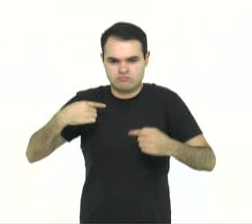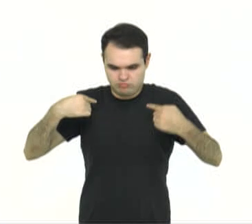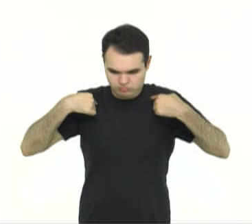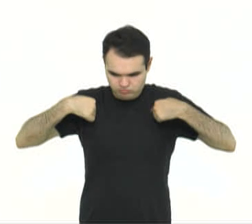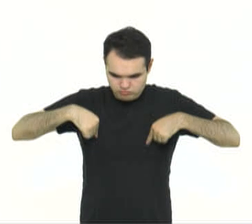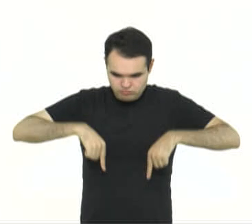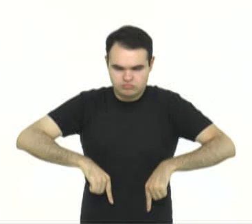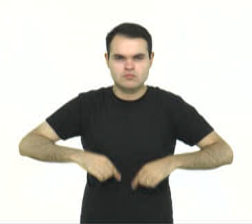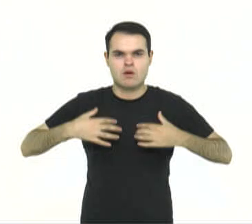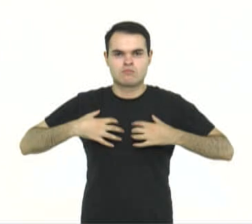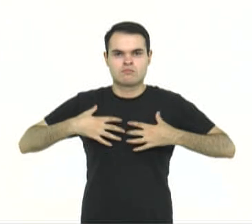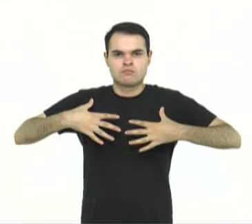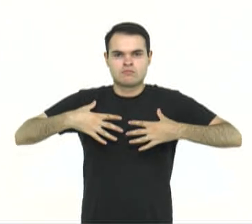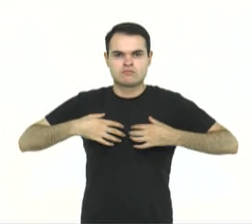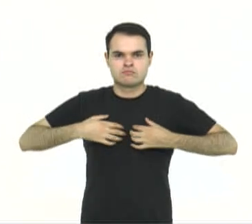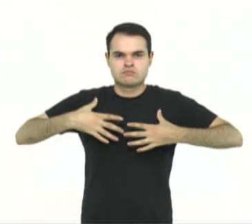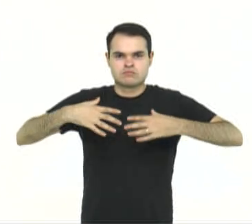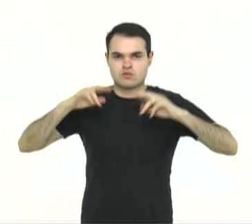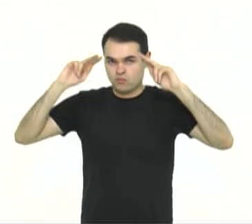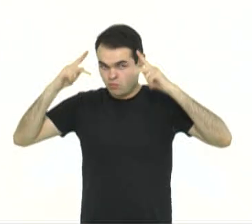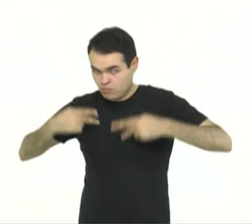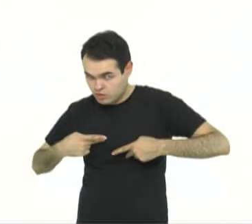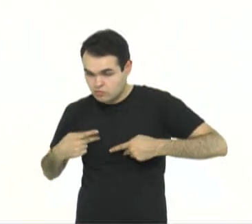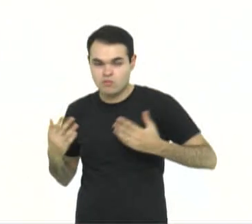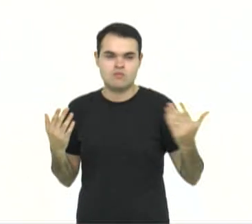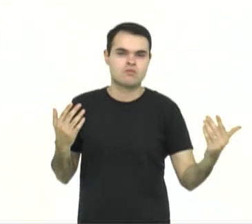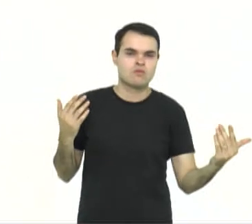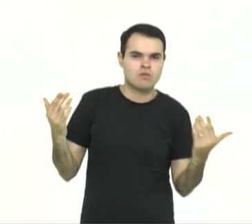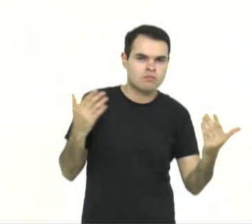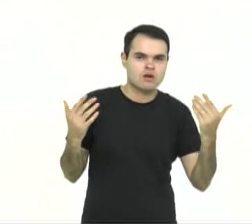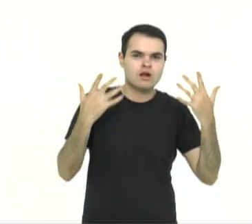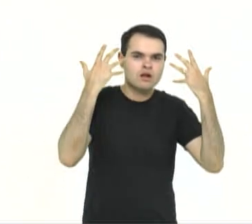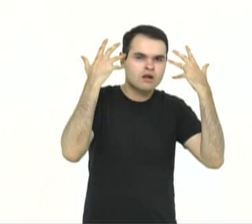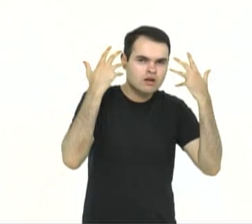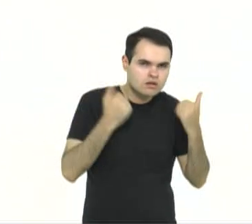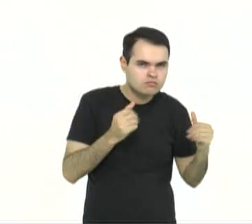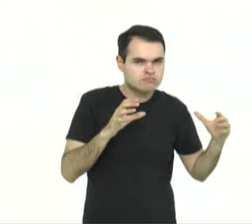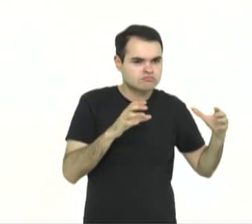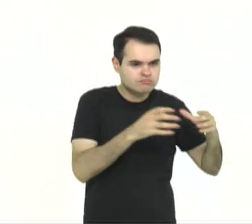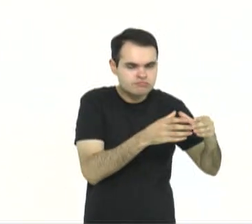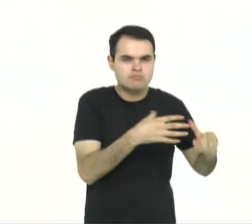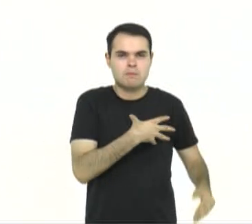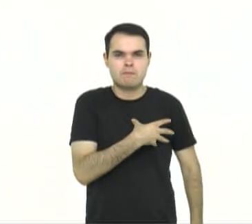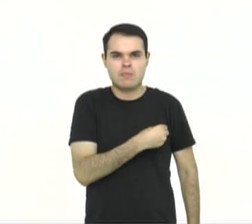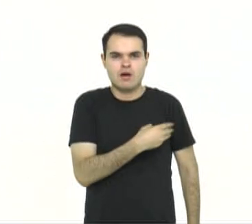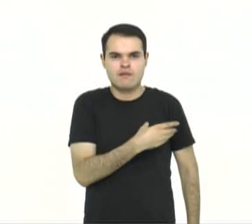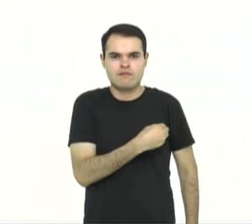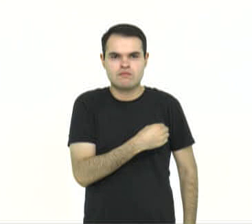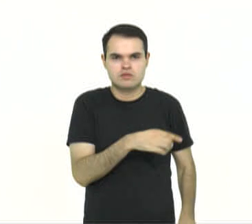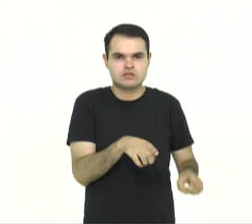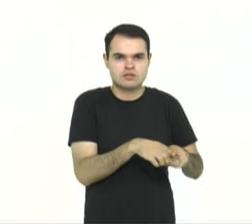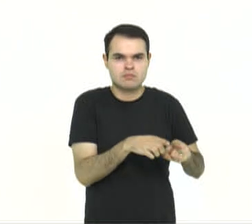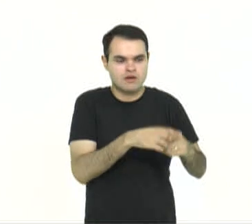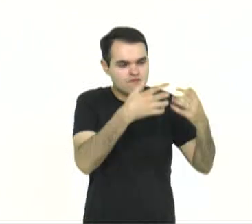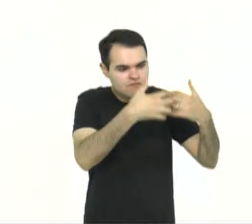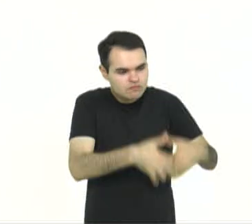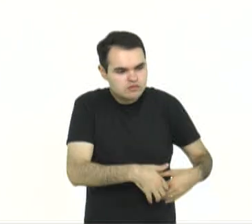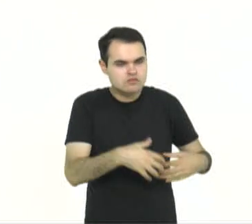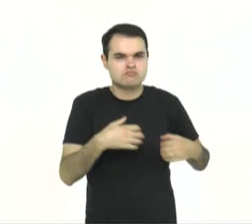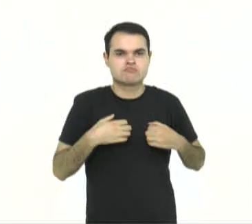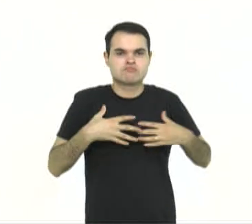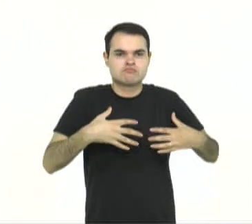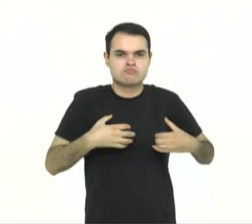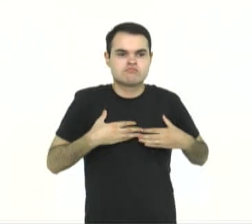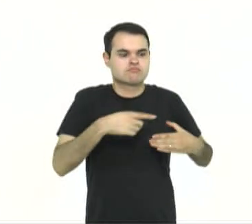em humanos, comparar o funcionamento do sistema respiratório entre os grupos de mamíferos e comparar o funcionamento do sistema respiratório